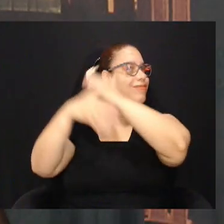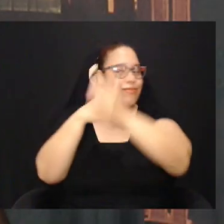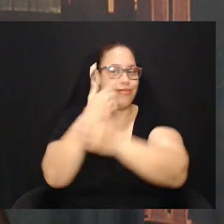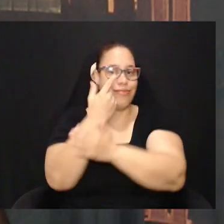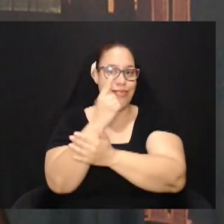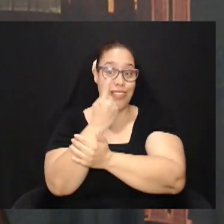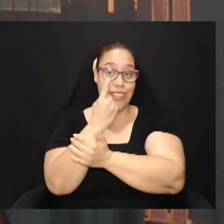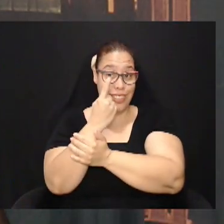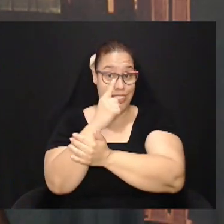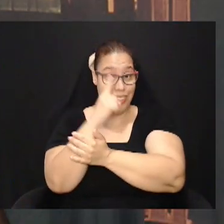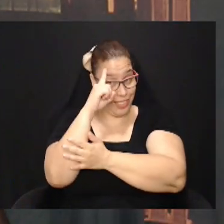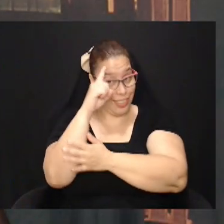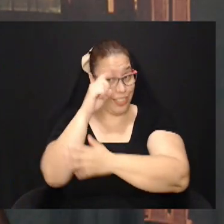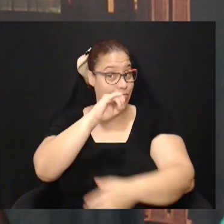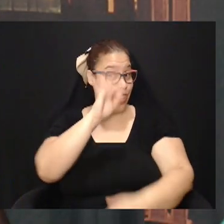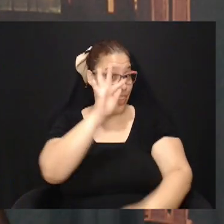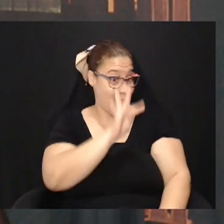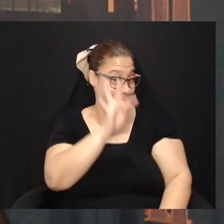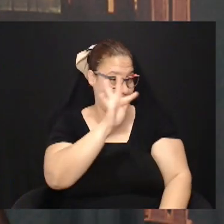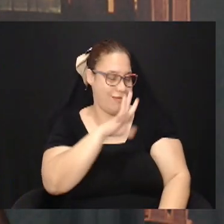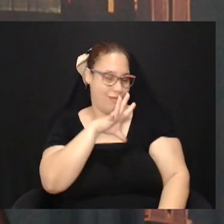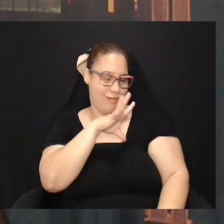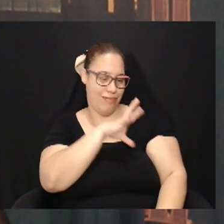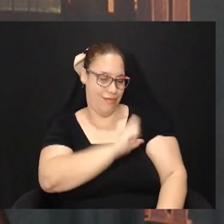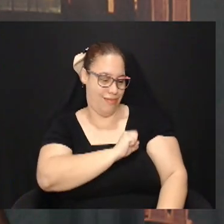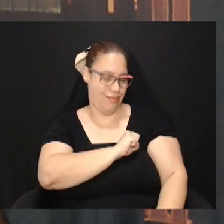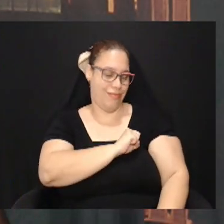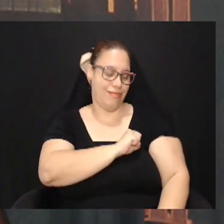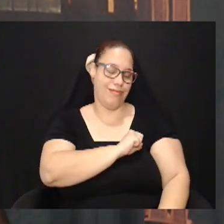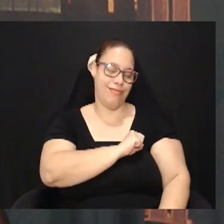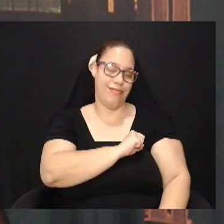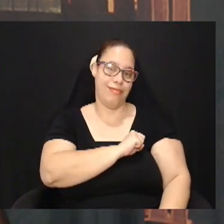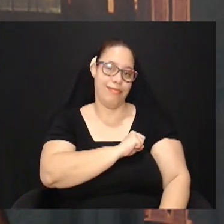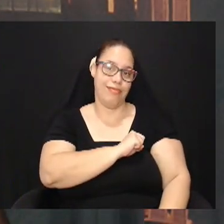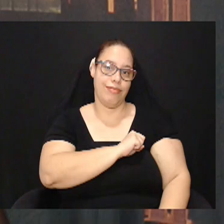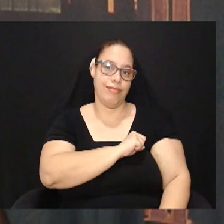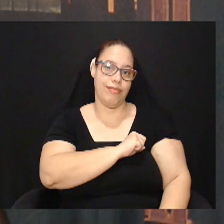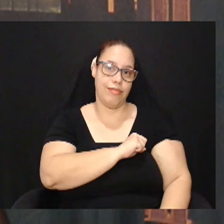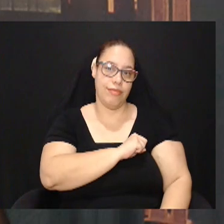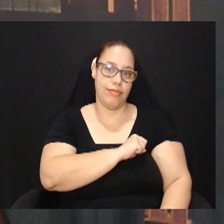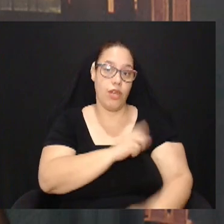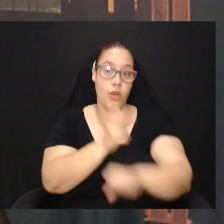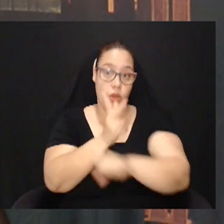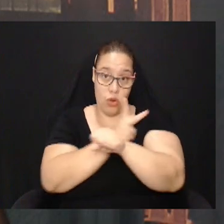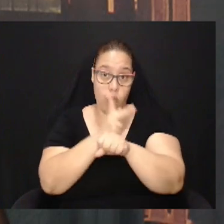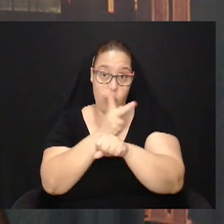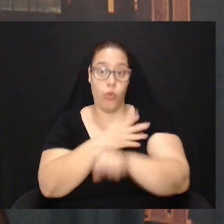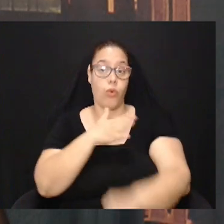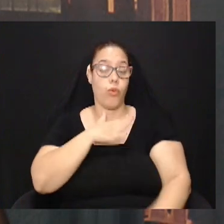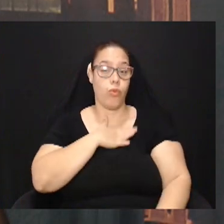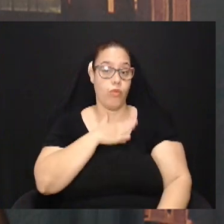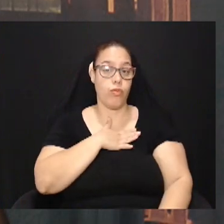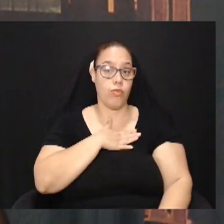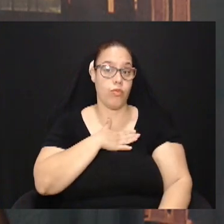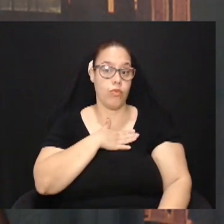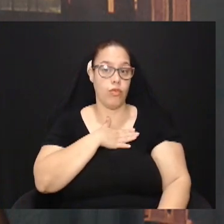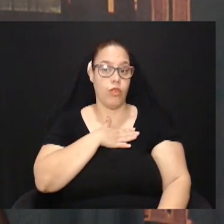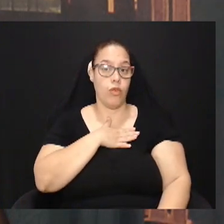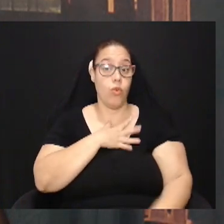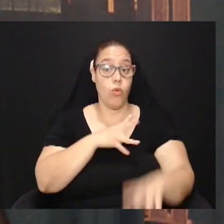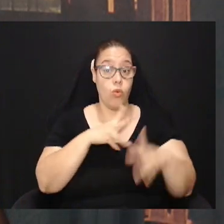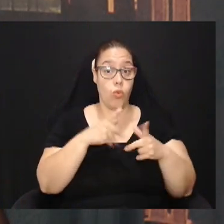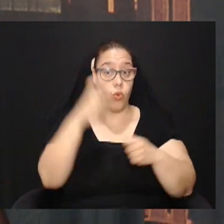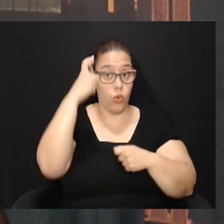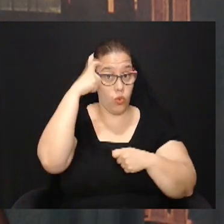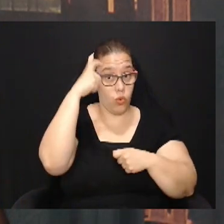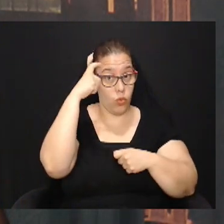faculdade. Uau! É uma paixão. E uma coisa que eu busco para mim toda vez que a gente pensa em sistema nervoso,